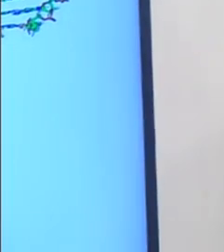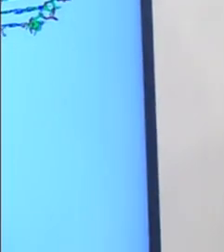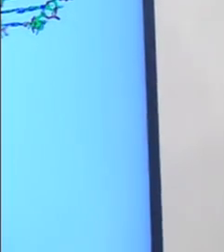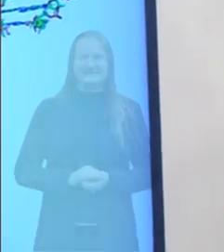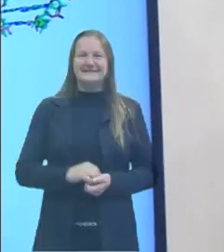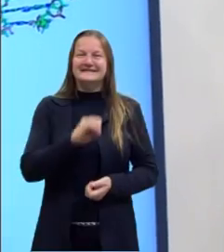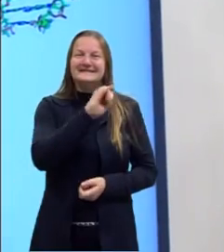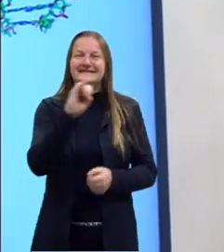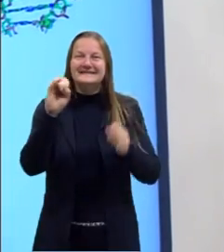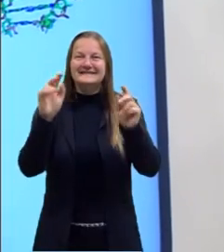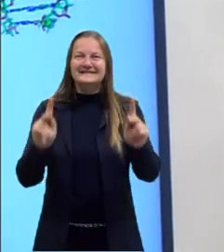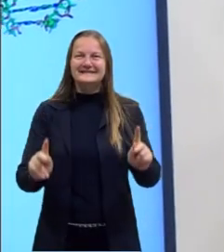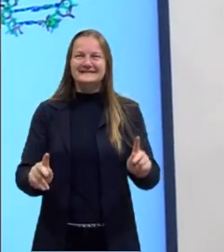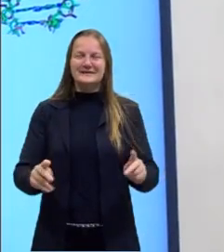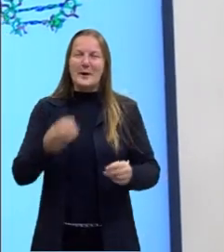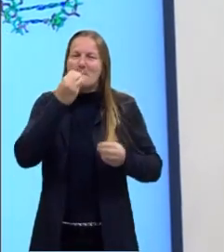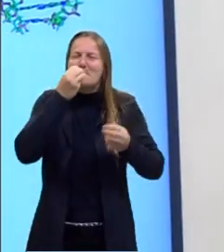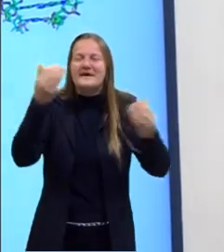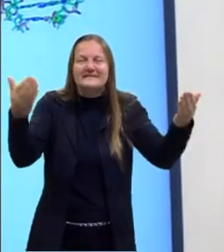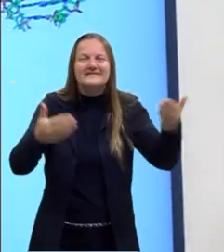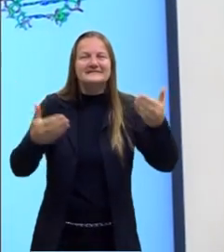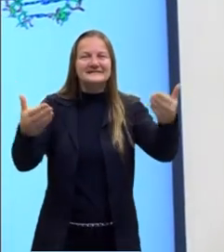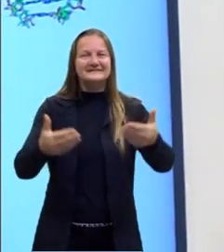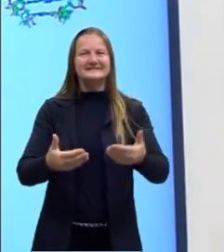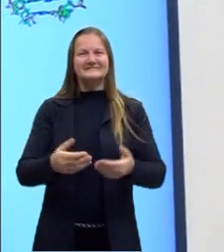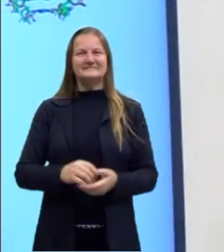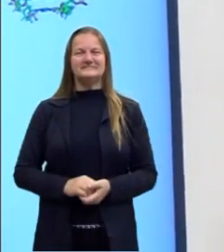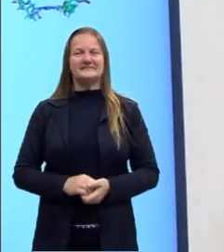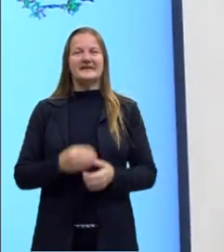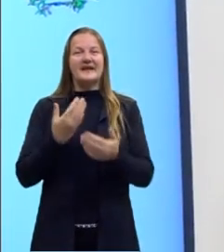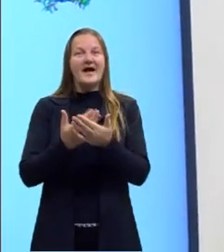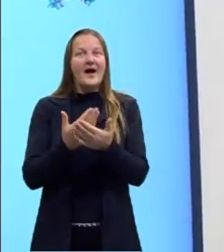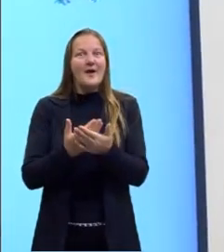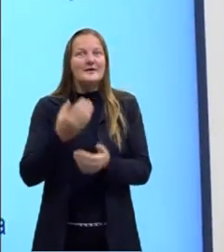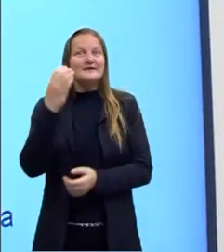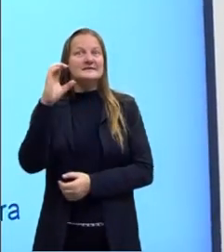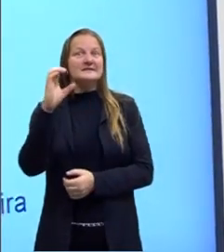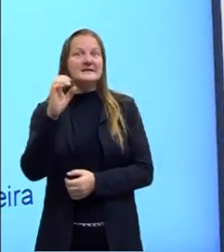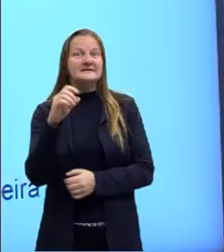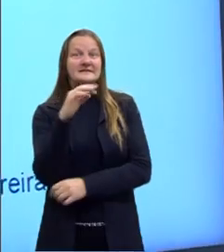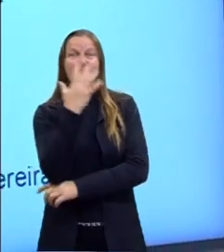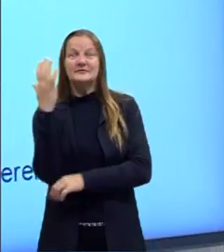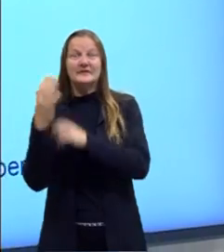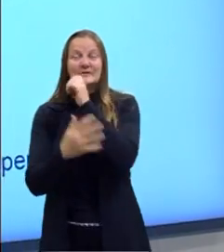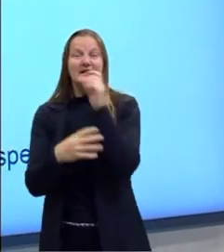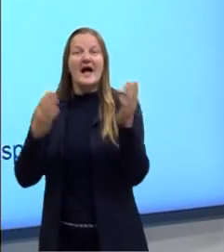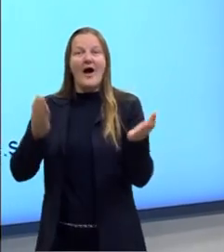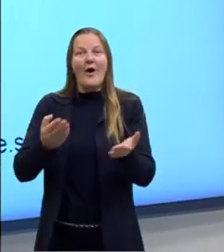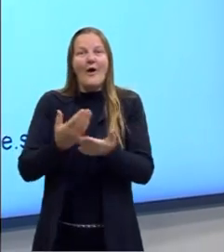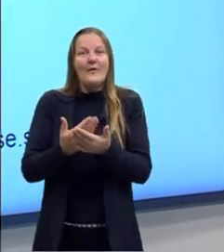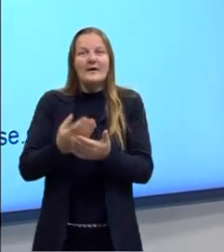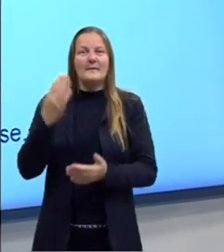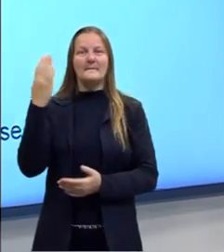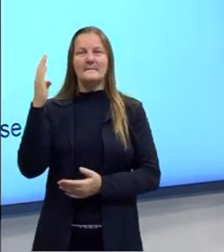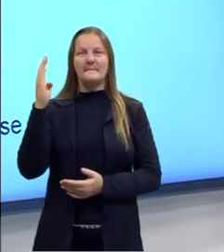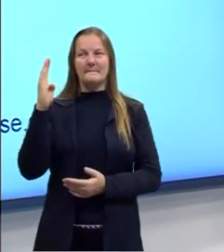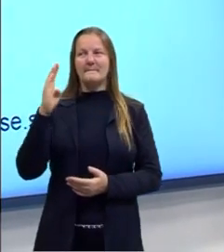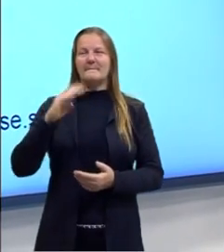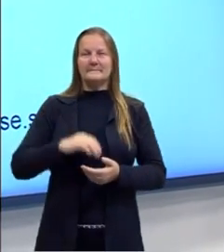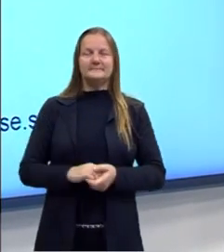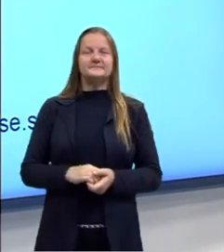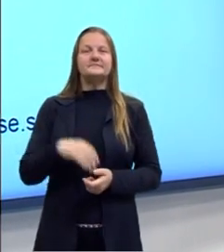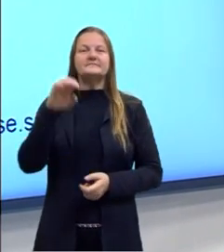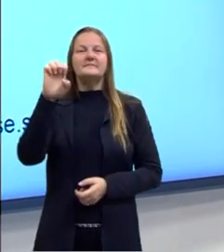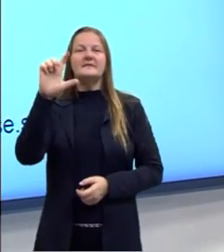o Olá pessoal sejam bem-vindos e bem-vindas aula de Ciências da Natureza aula de biologia meu nome é